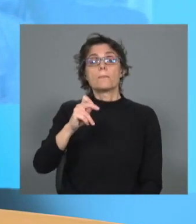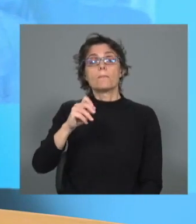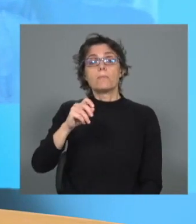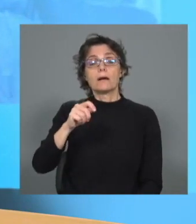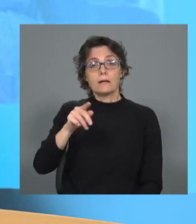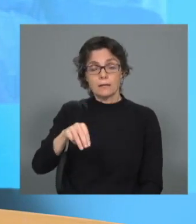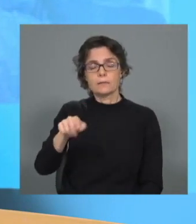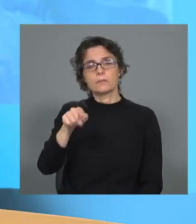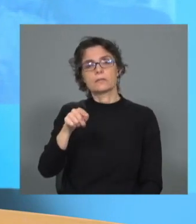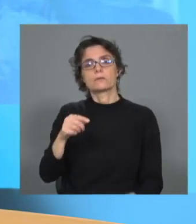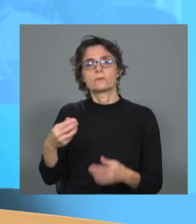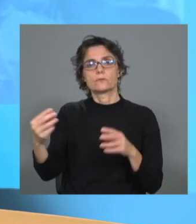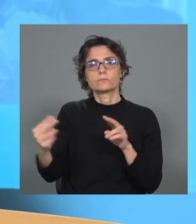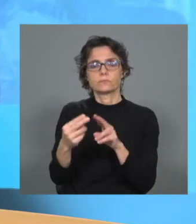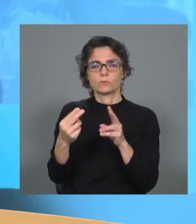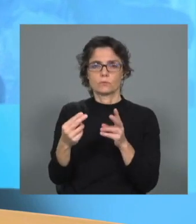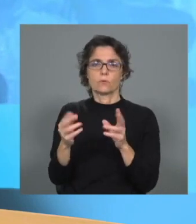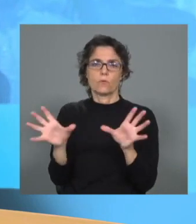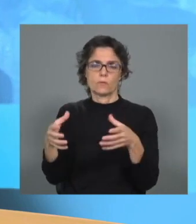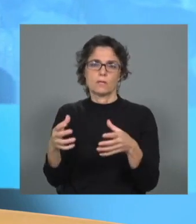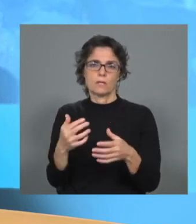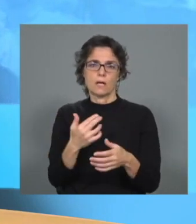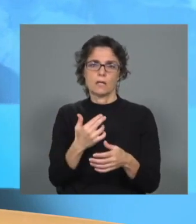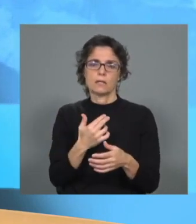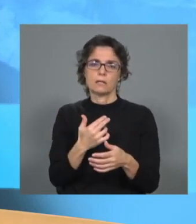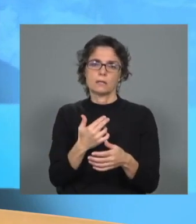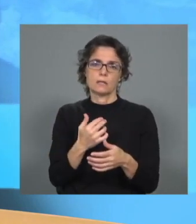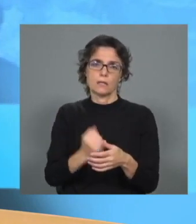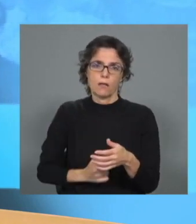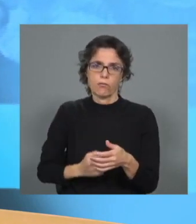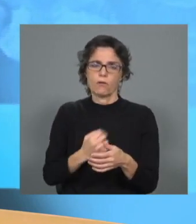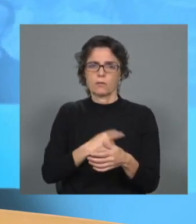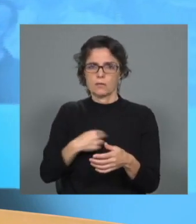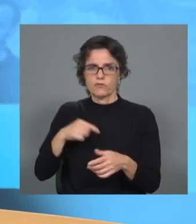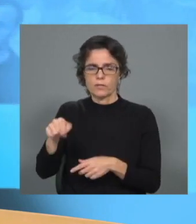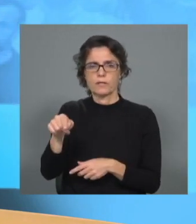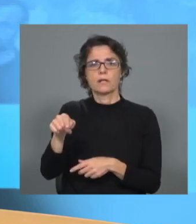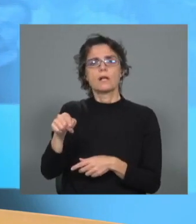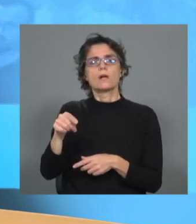cristã. Houve um encontro ecuménico numa catedral cristã, não é?